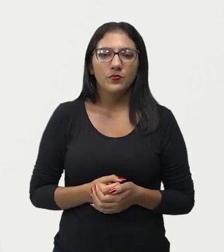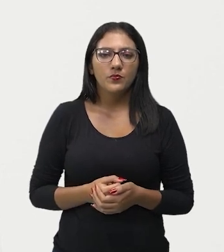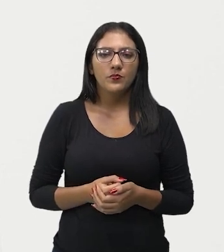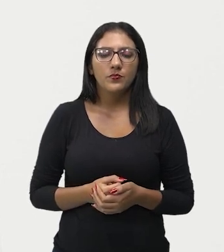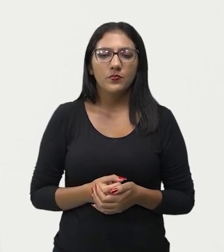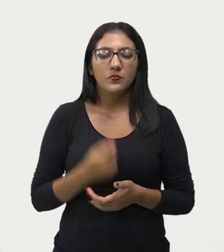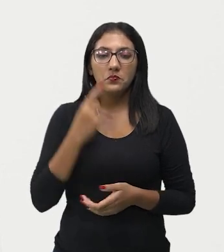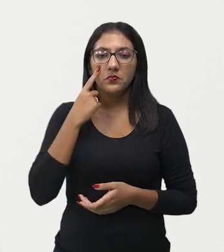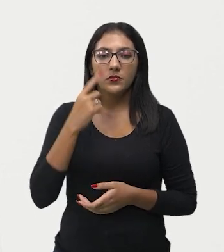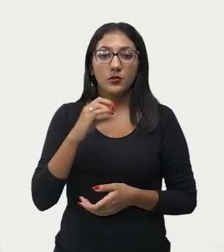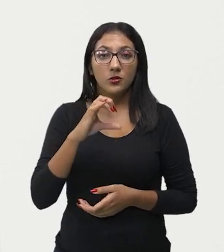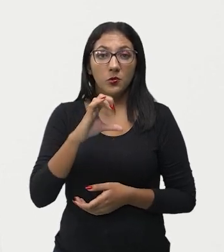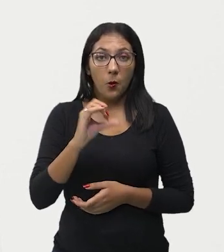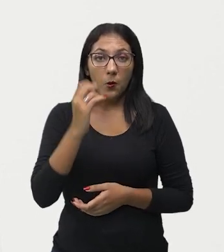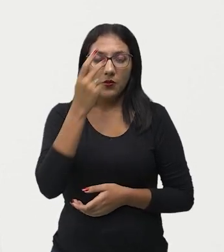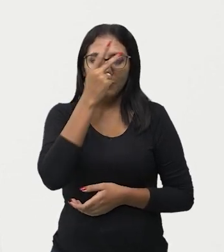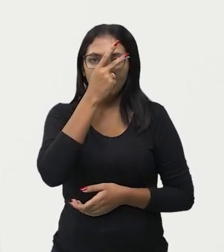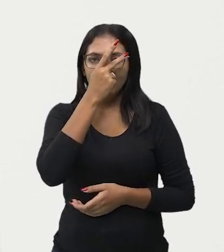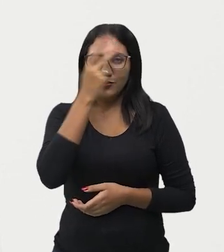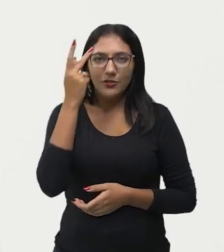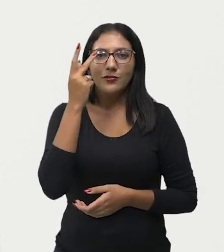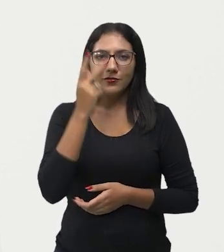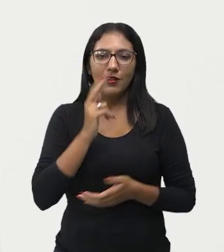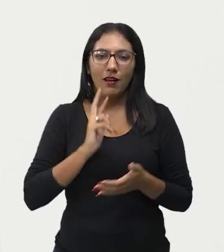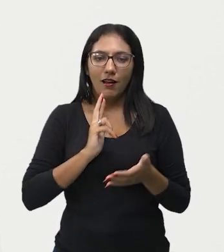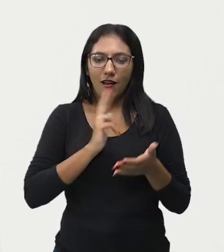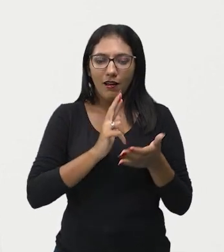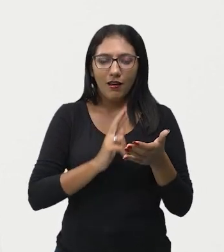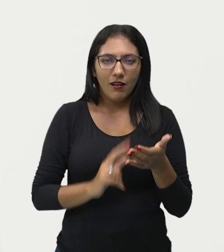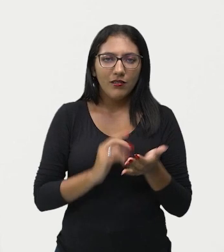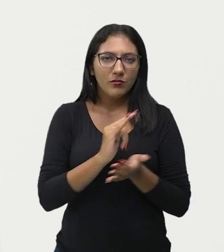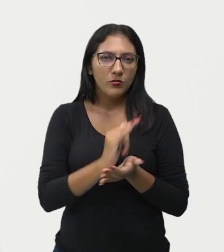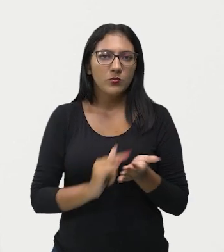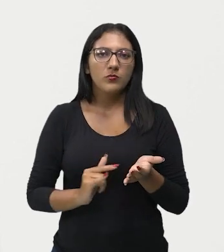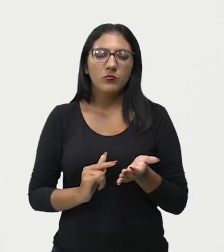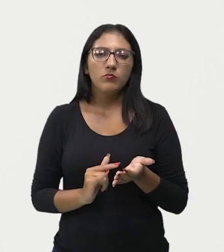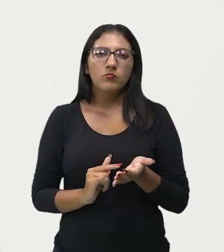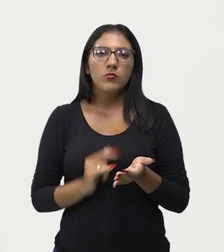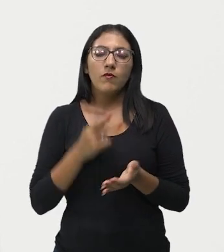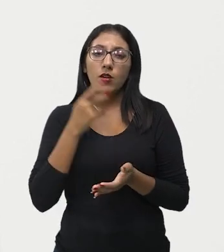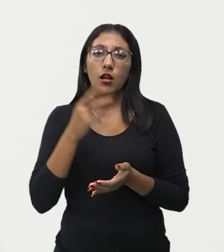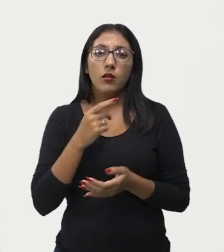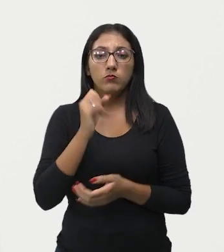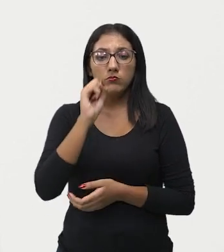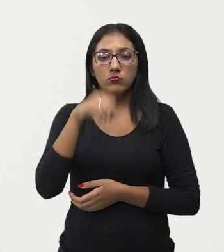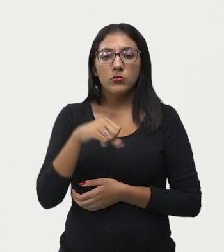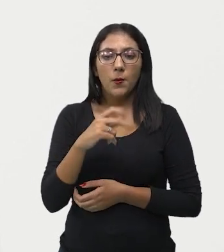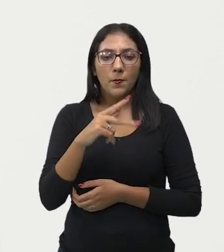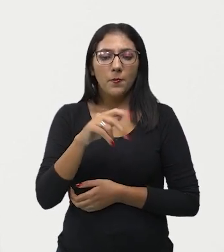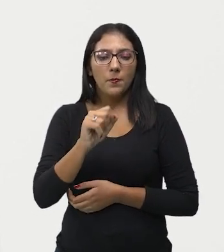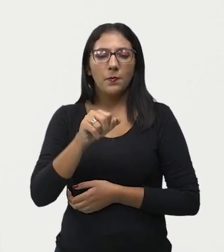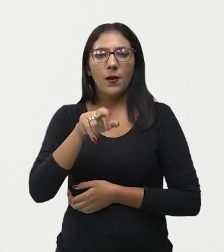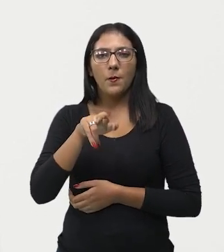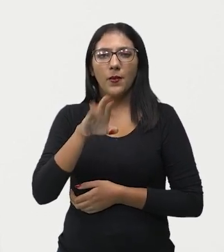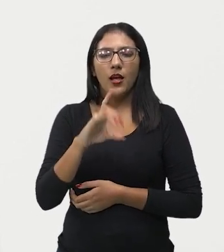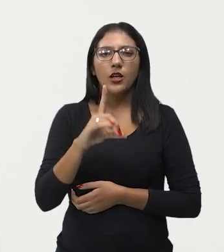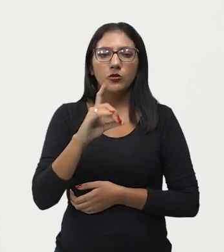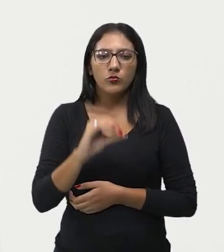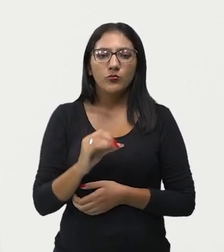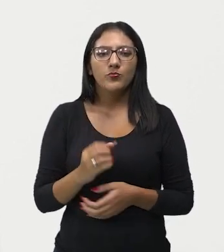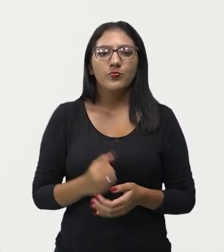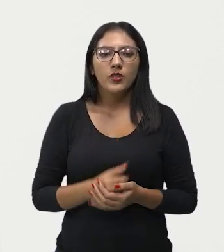9. 9 pessoas se declararam sendo pardas. Beleza? E quantas então